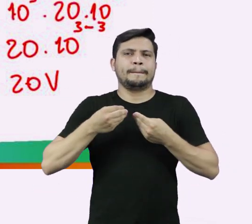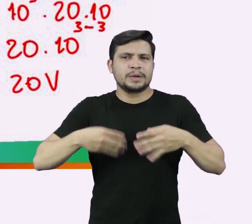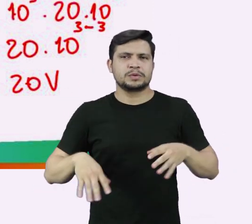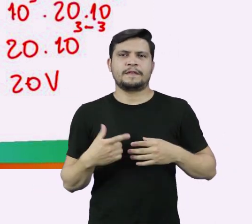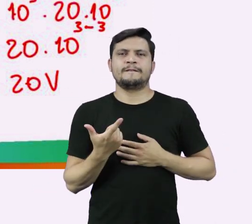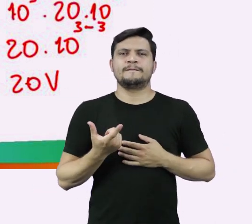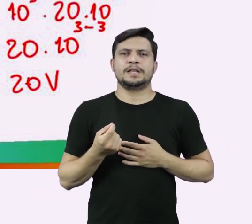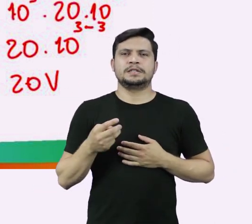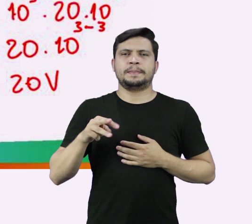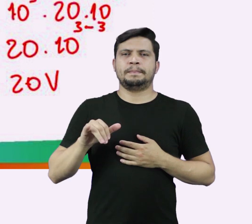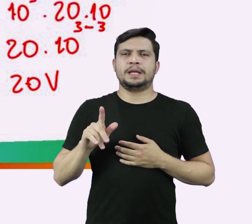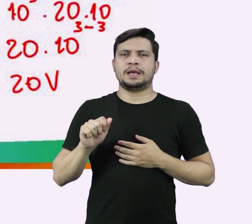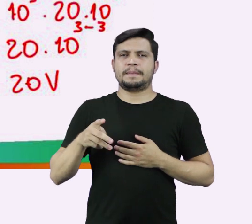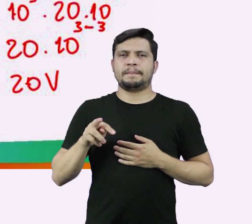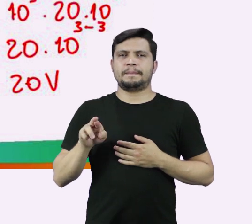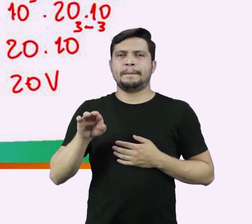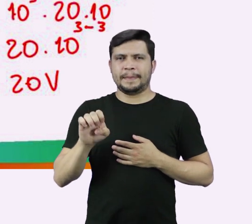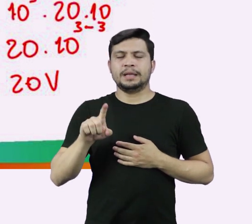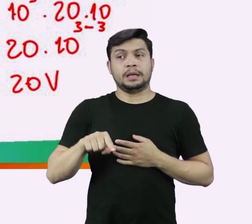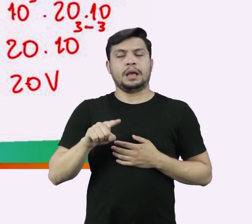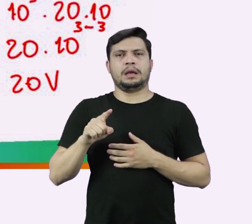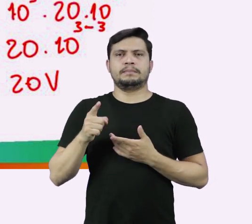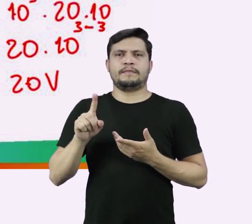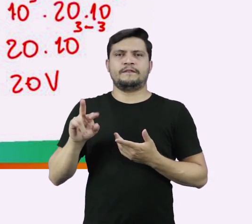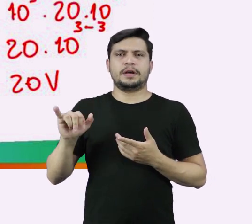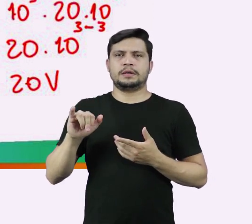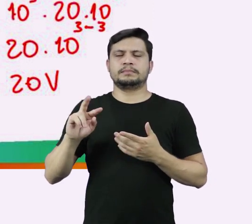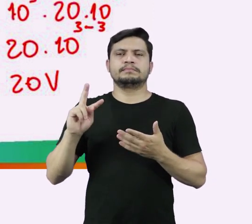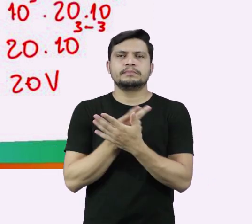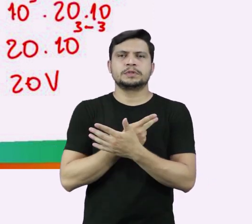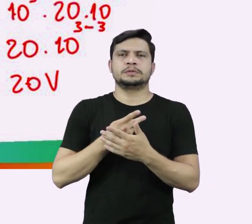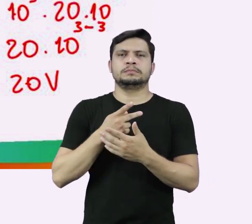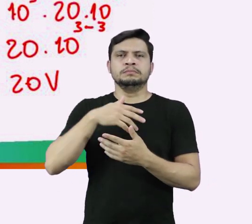parada respiratória. Portanto, o item A aí seria o correto.